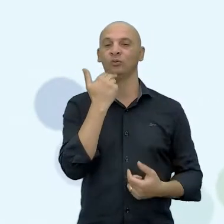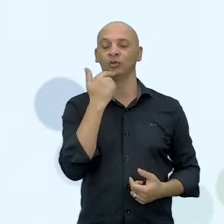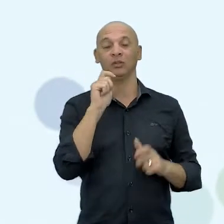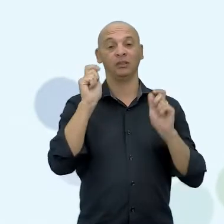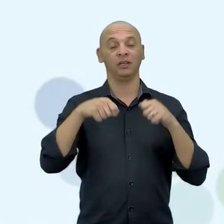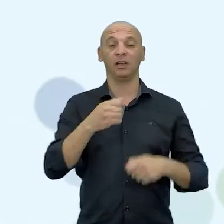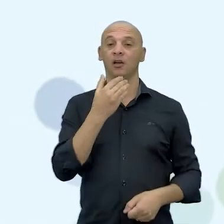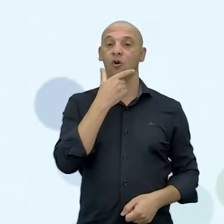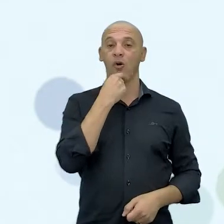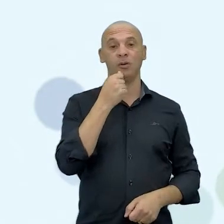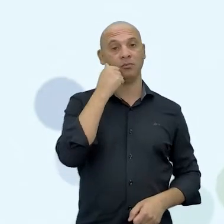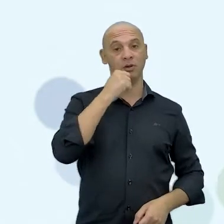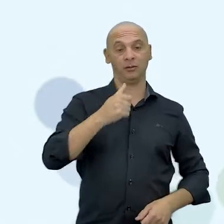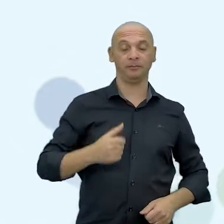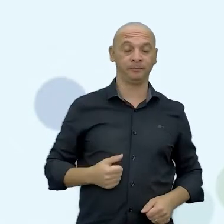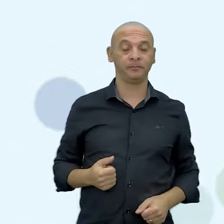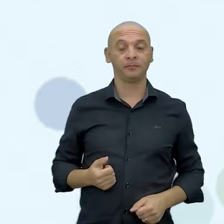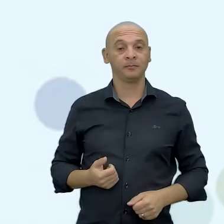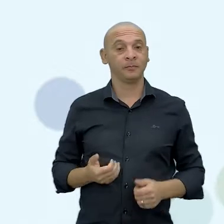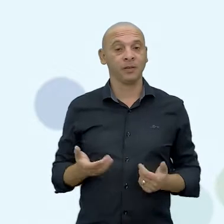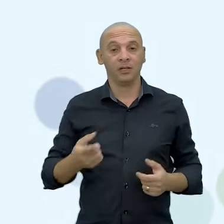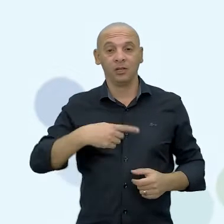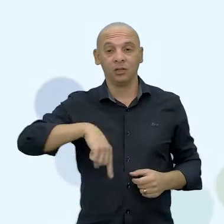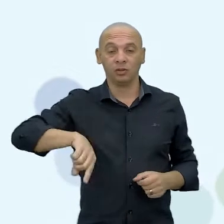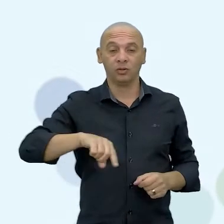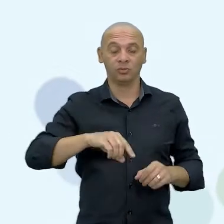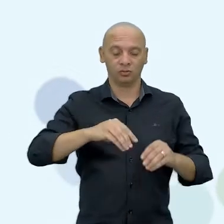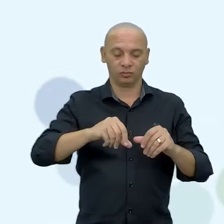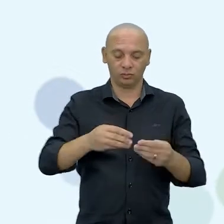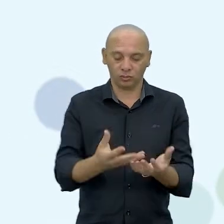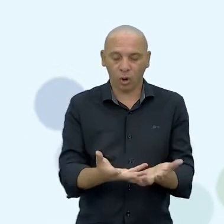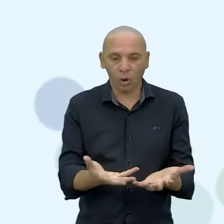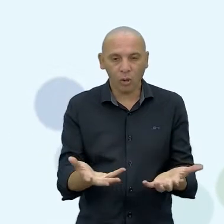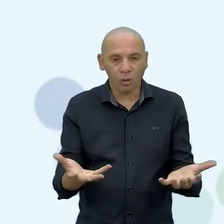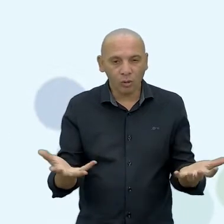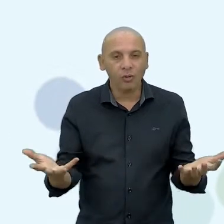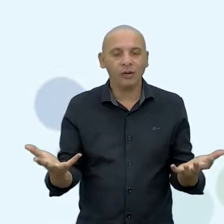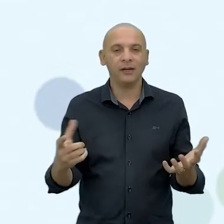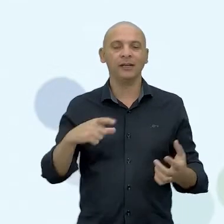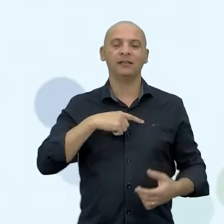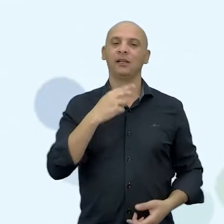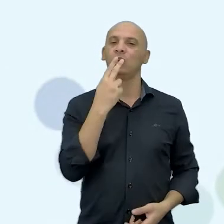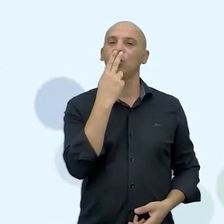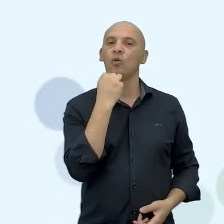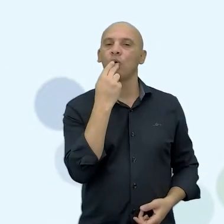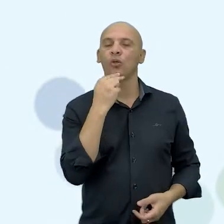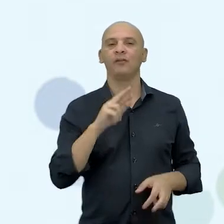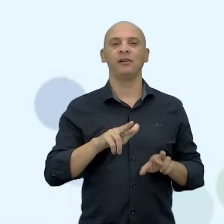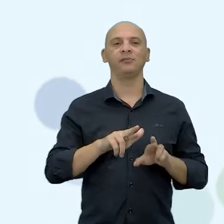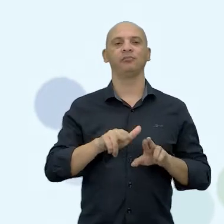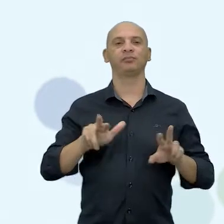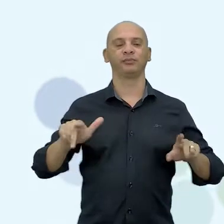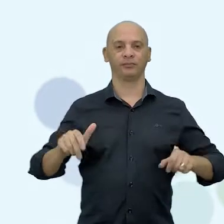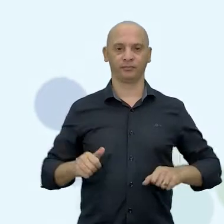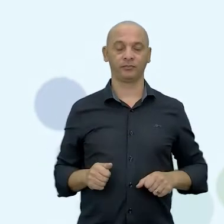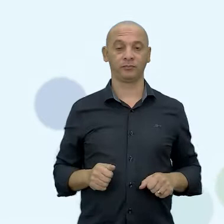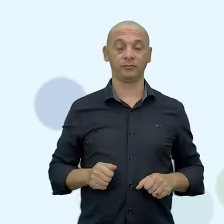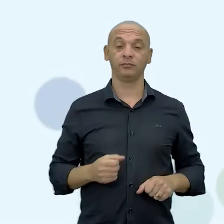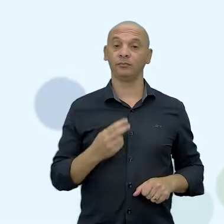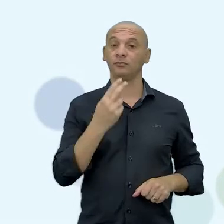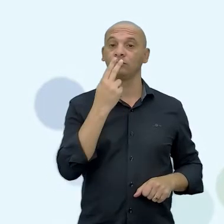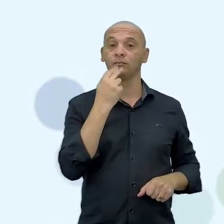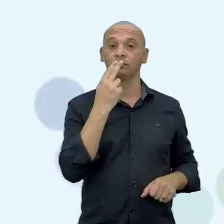humana. Os organismos do solo tornam os nutrientes disponíveis para as plantas. A nutrição depende